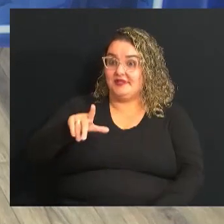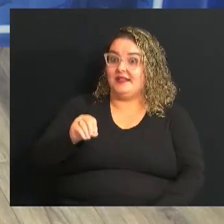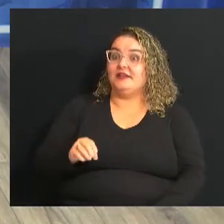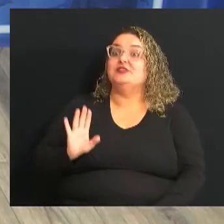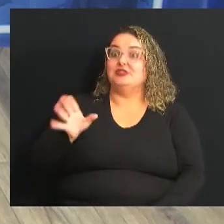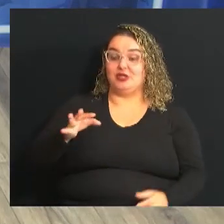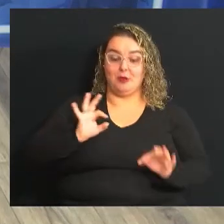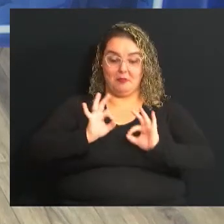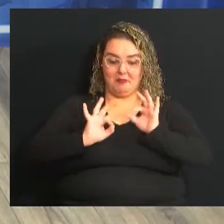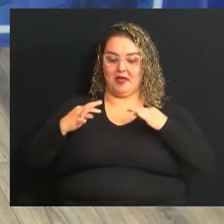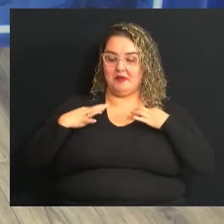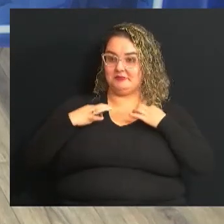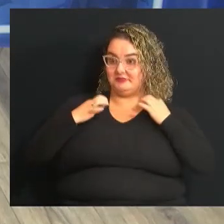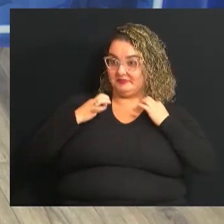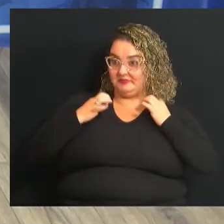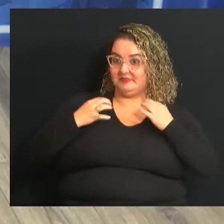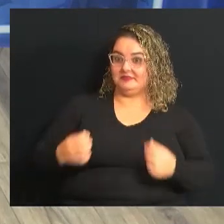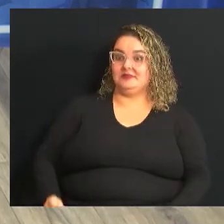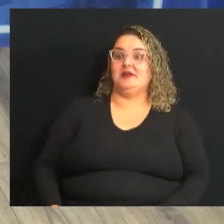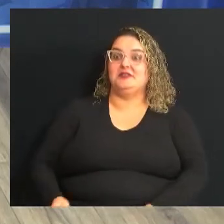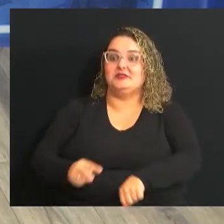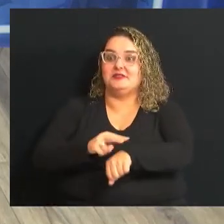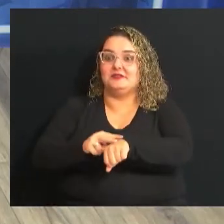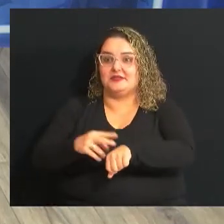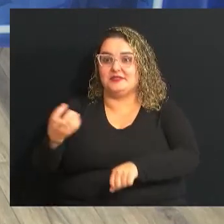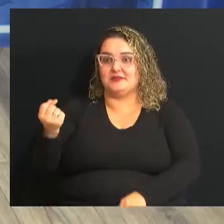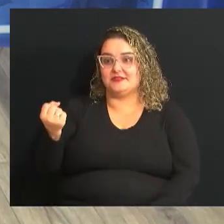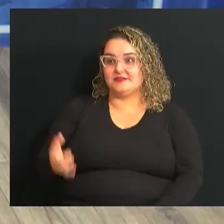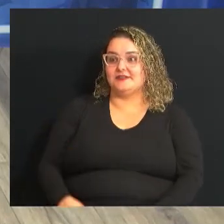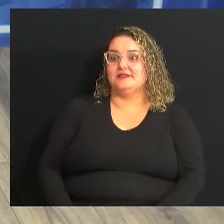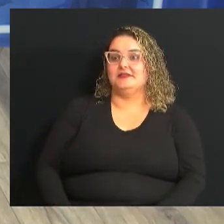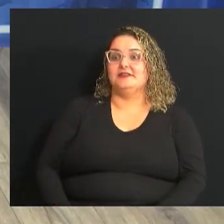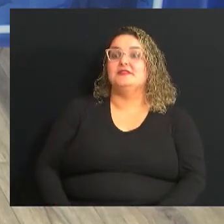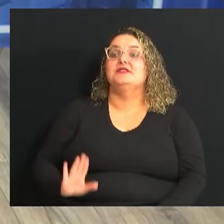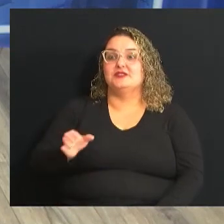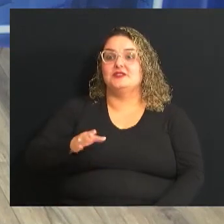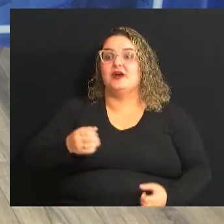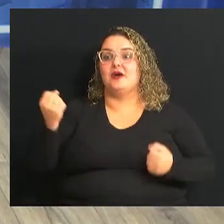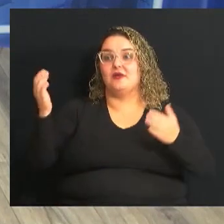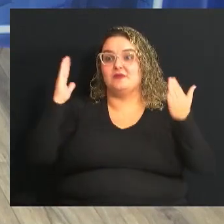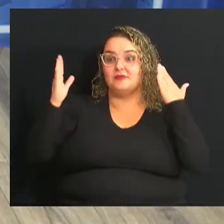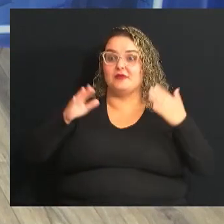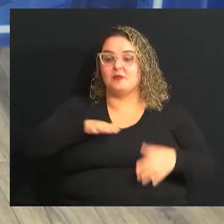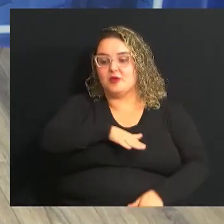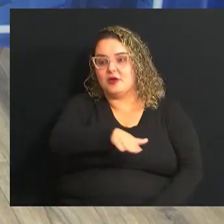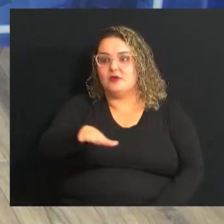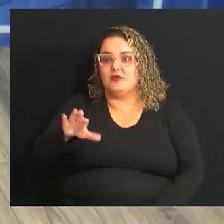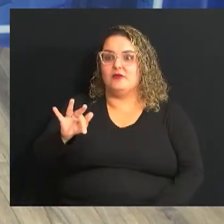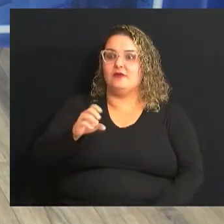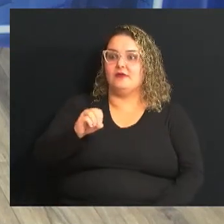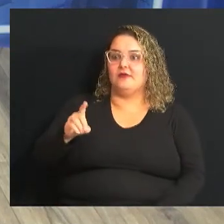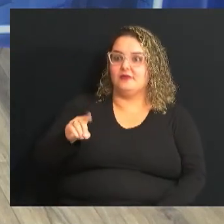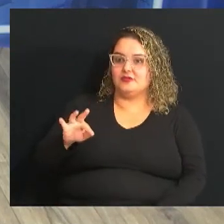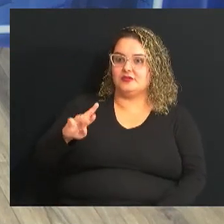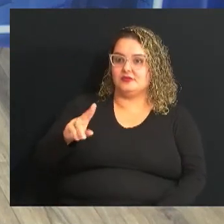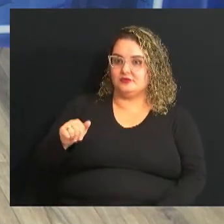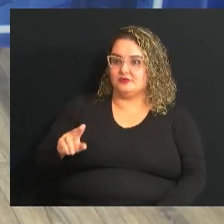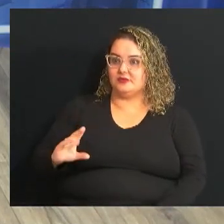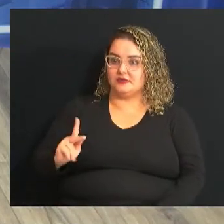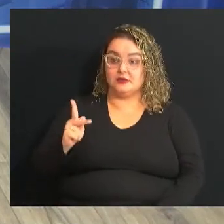bem na entrada da Prefeitura. Temos também toda uma movimentação, uma decoração natalina em frente à